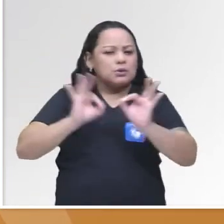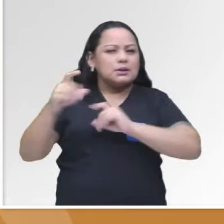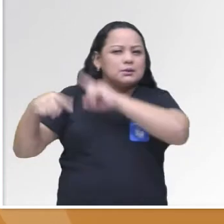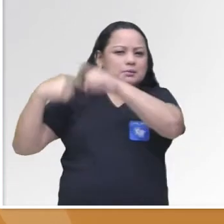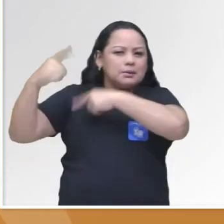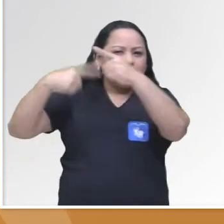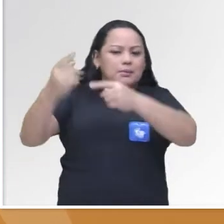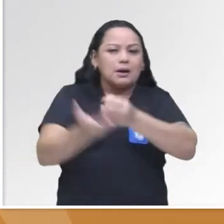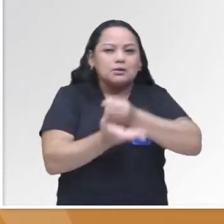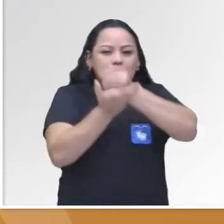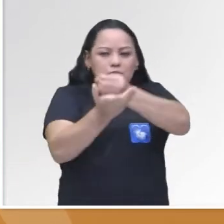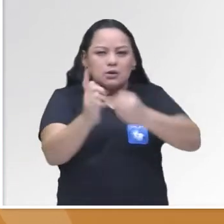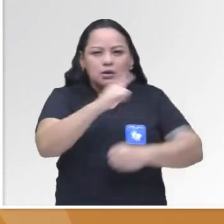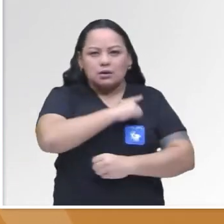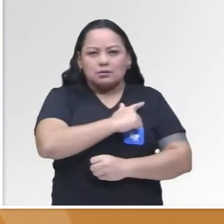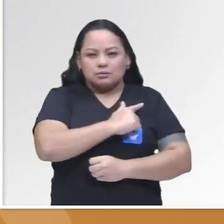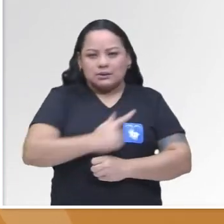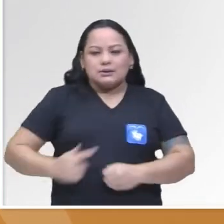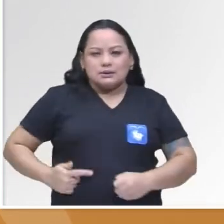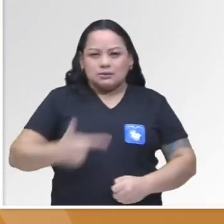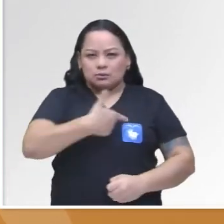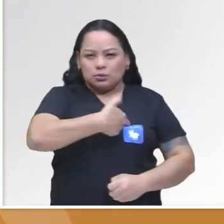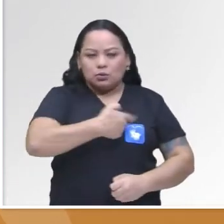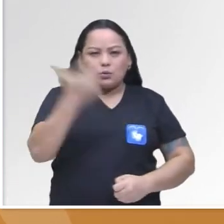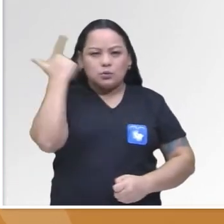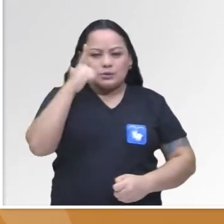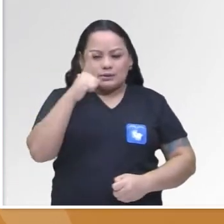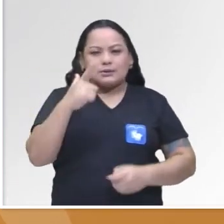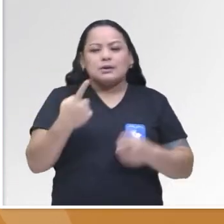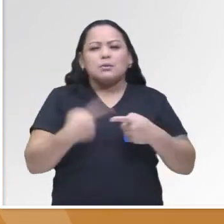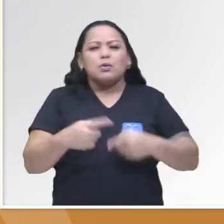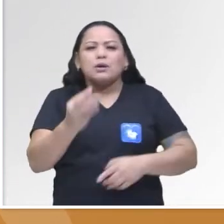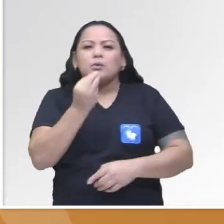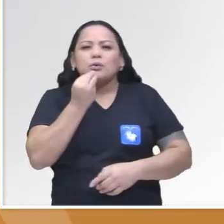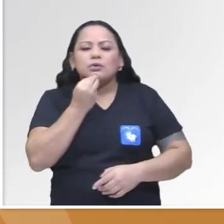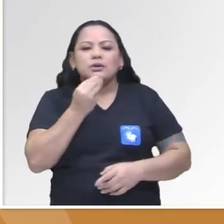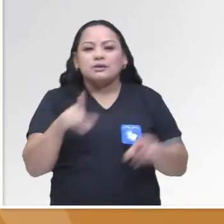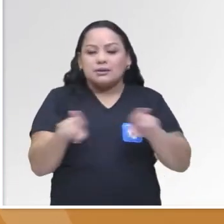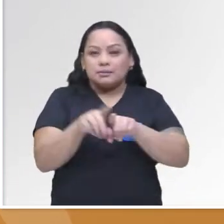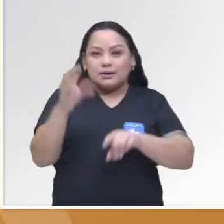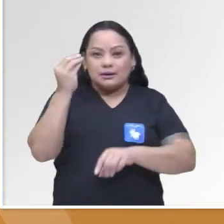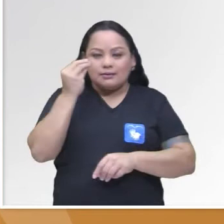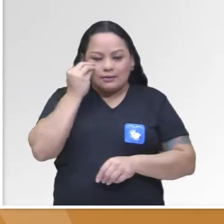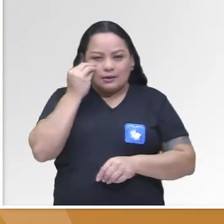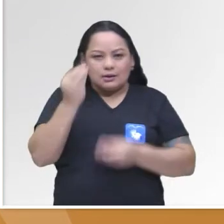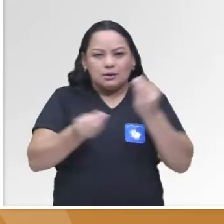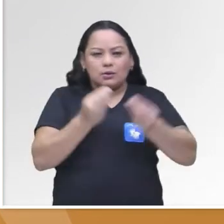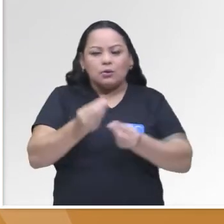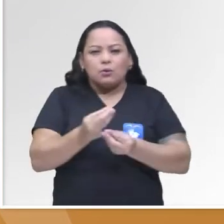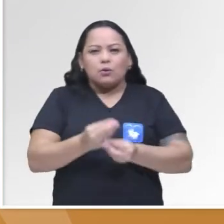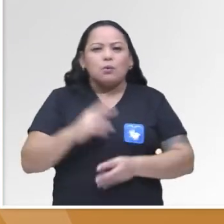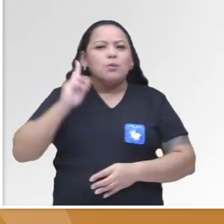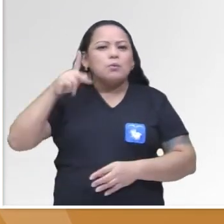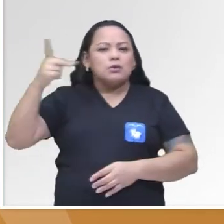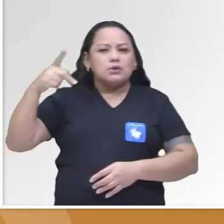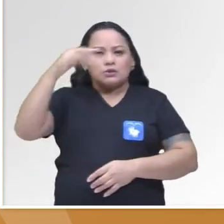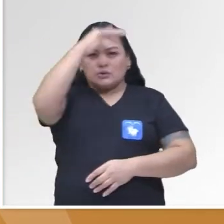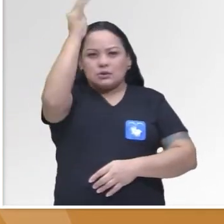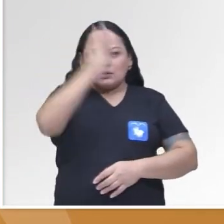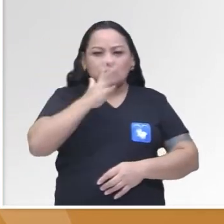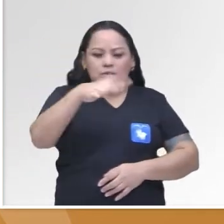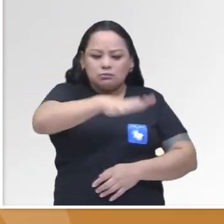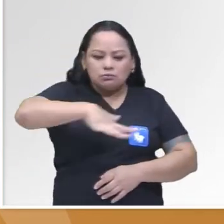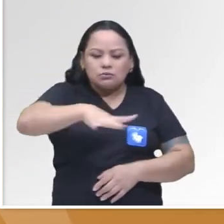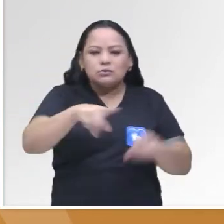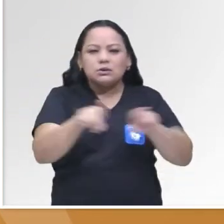Getúlio Vargas a chegar ao poder uma oportunidade de se lançar também no cenário político nacional, como